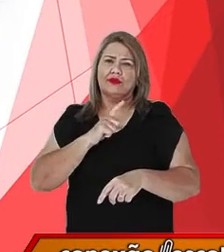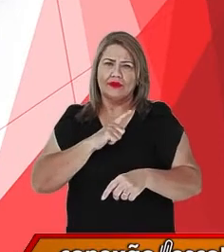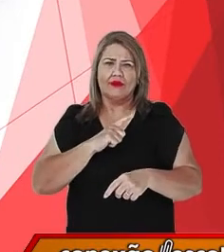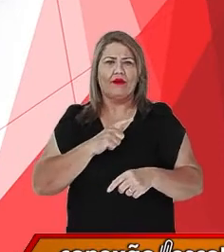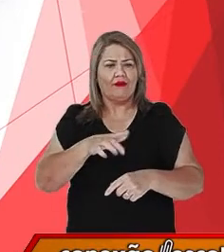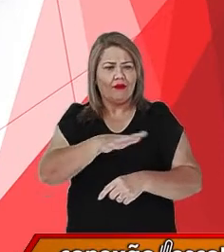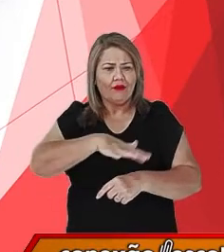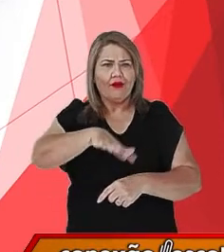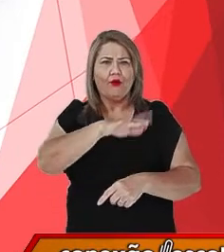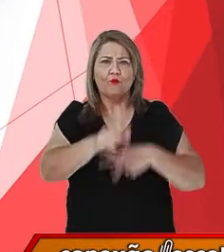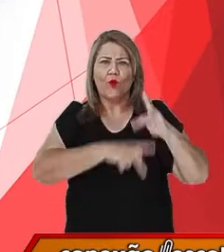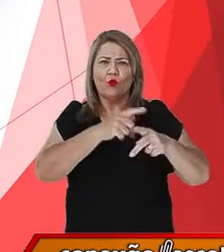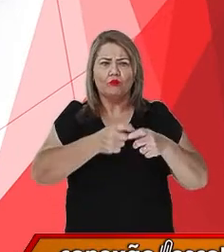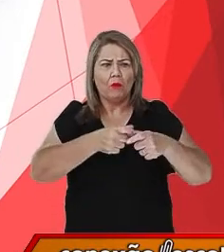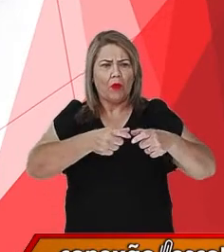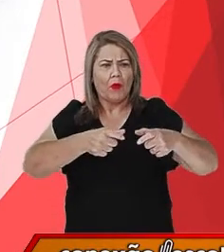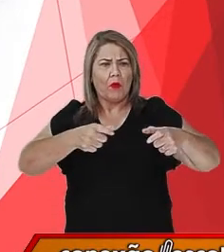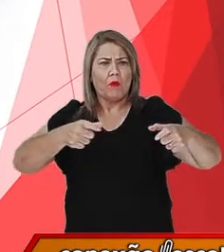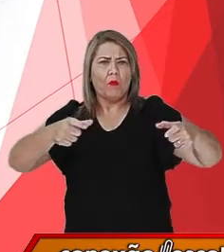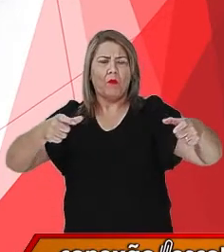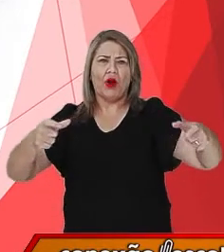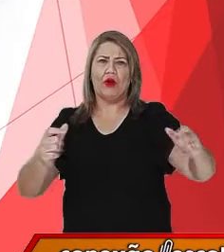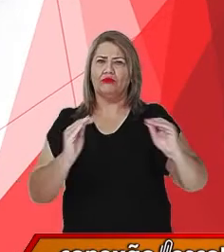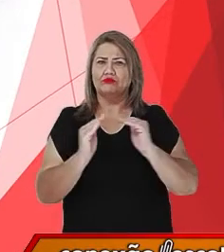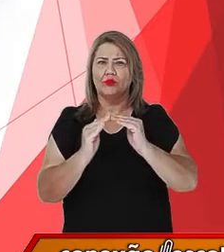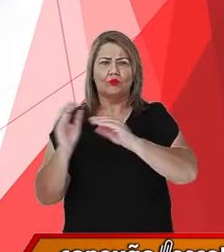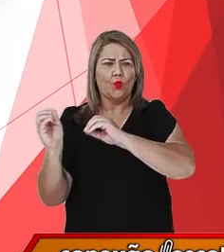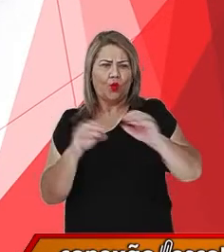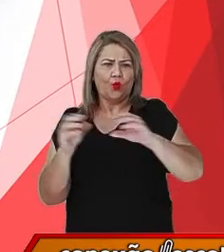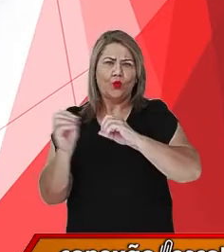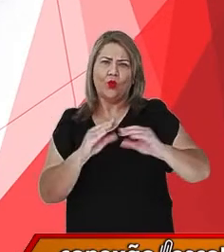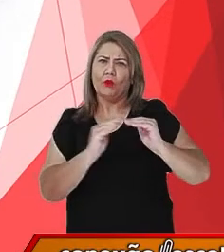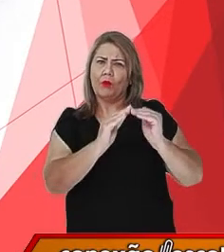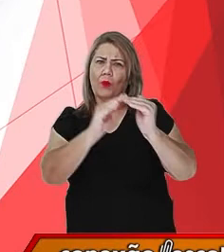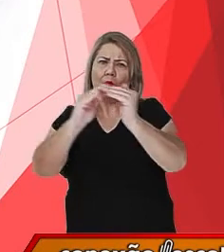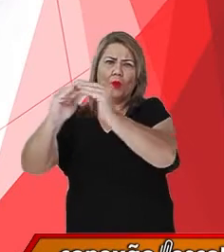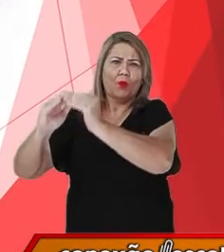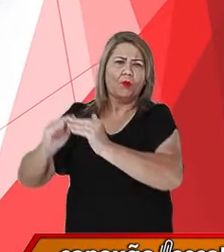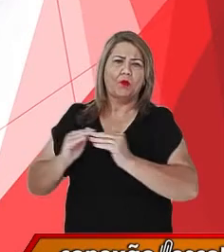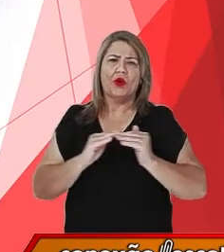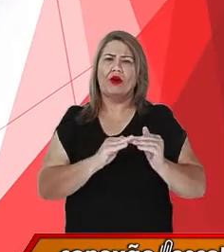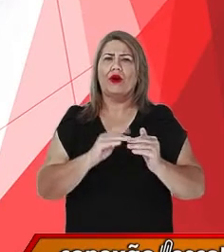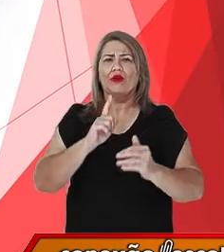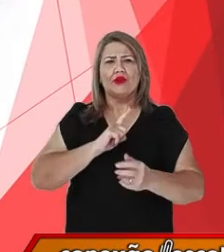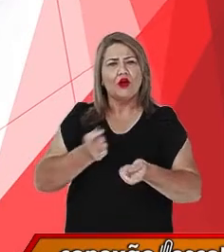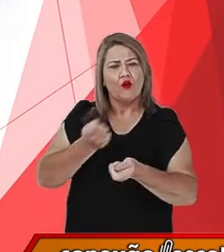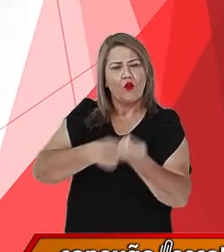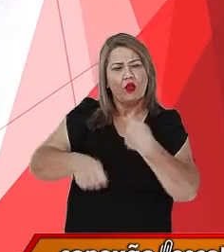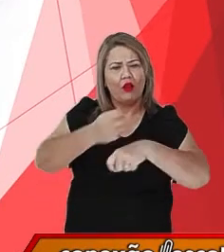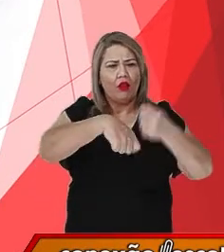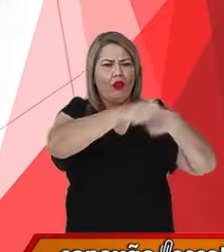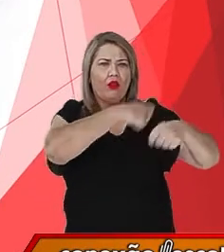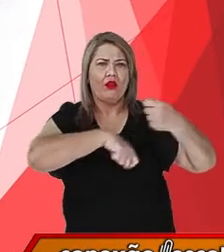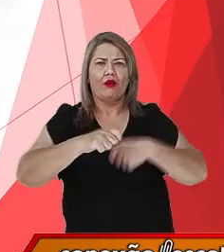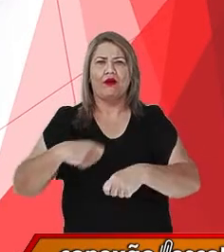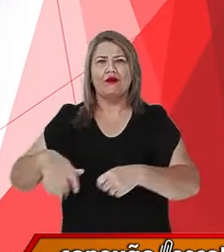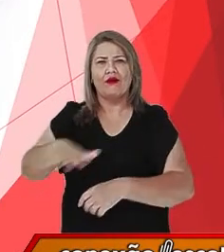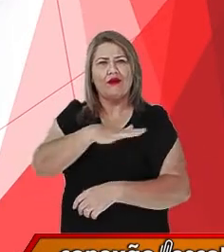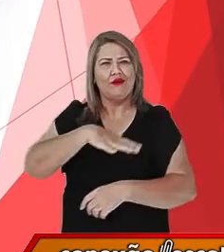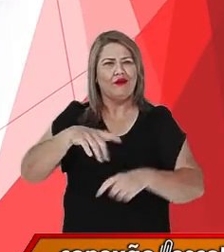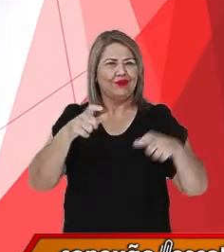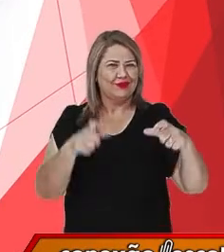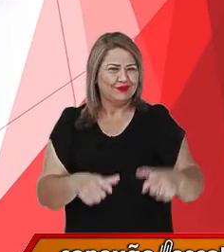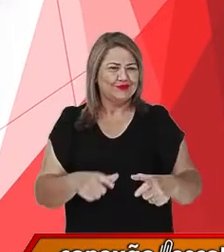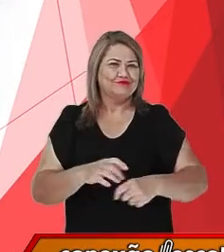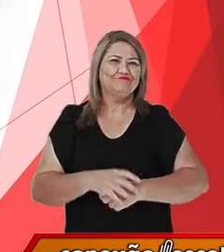das cidades, iniciar ali uma ocupação e trazer uma dinâmica econômica para aquelas regiões. Só para vocês